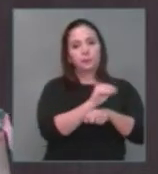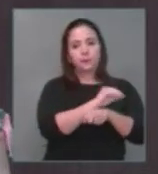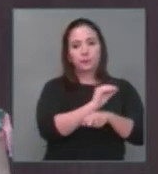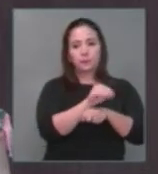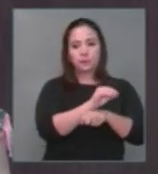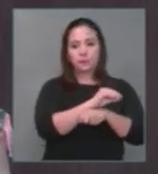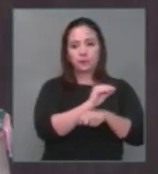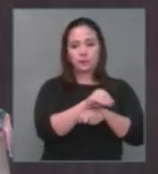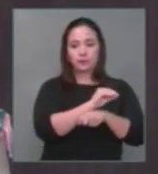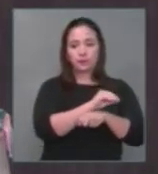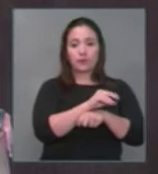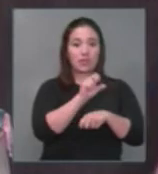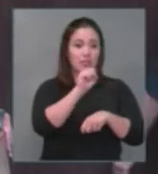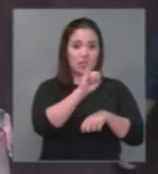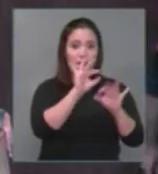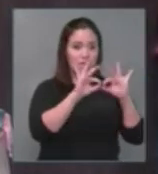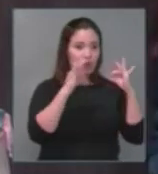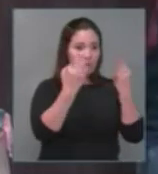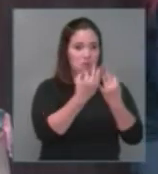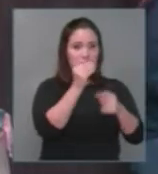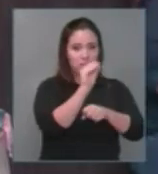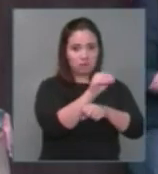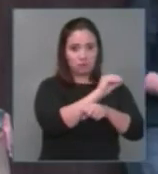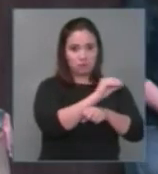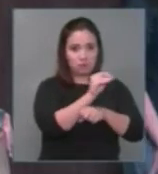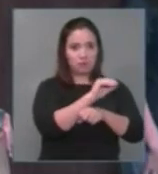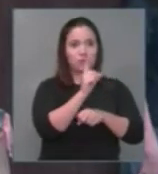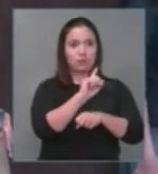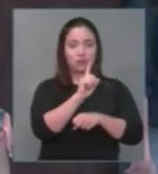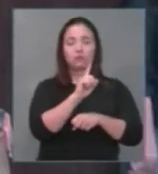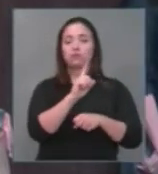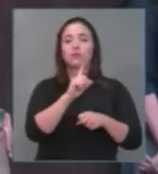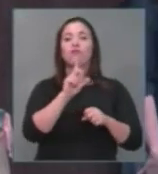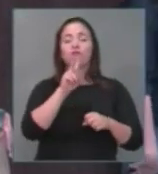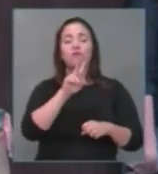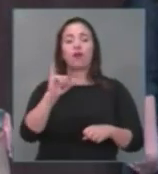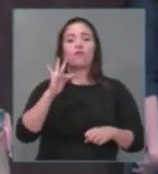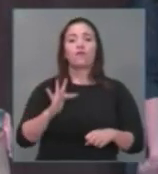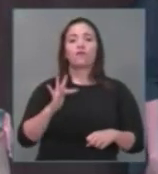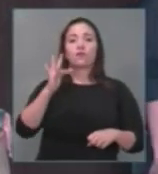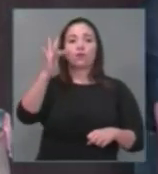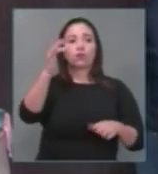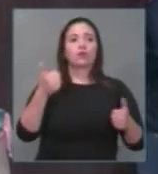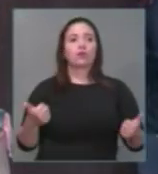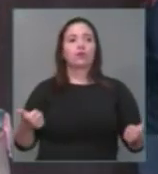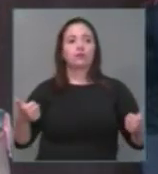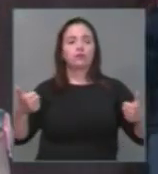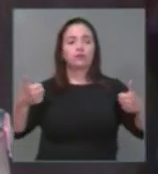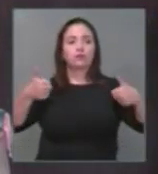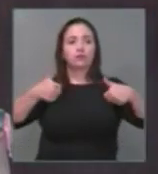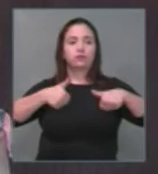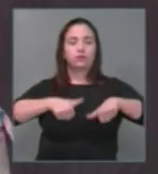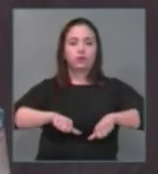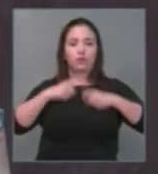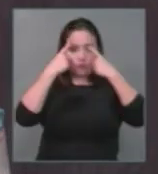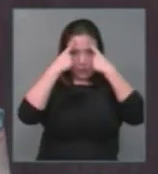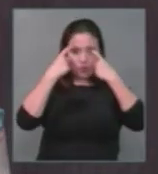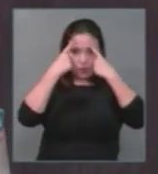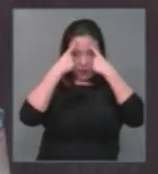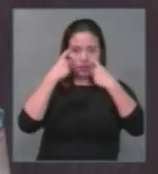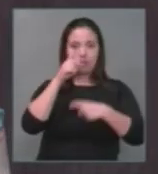determinando um futuro de negação, de privação e de violência às crianças e